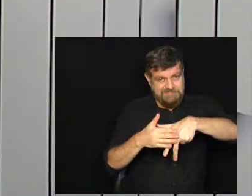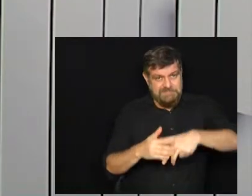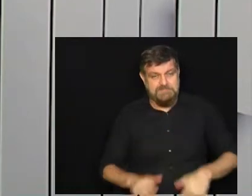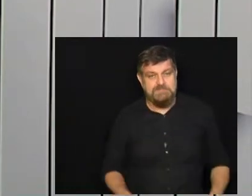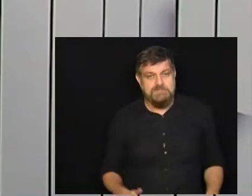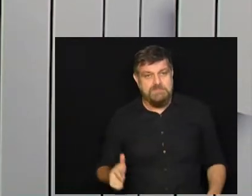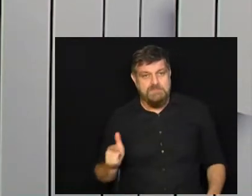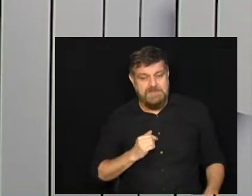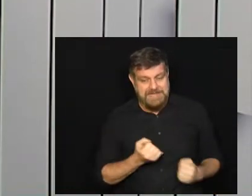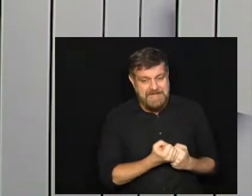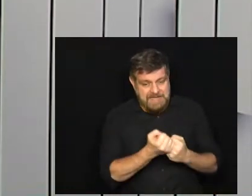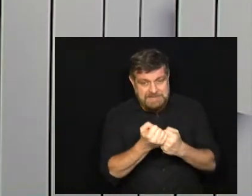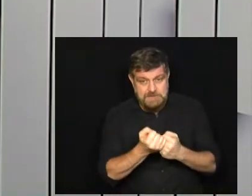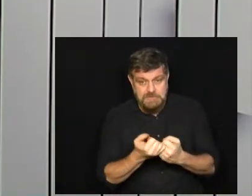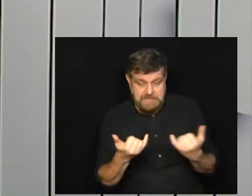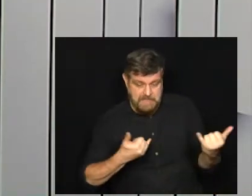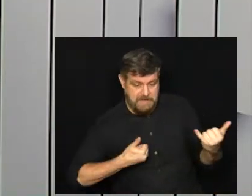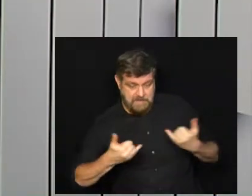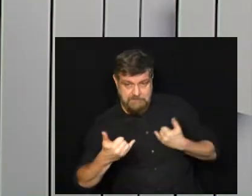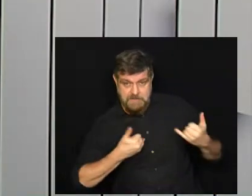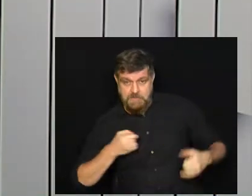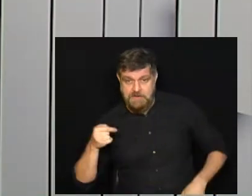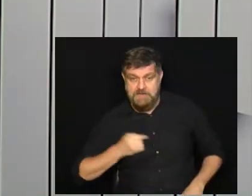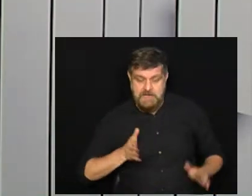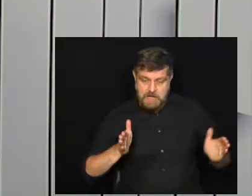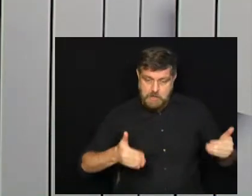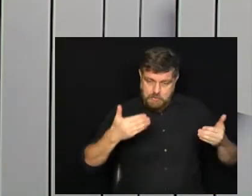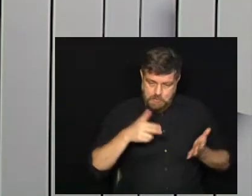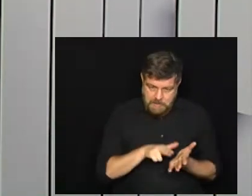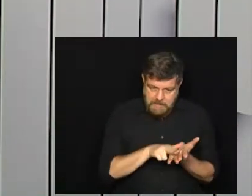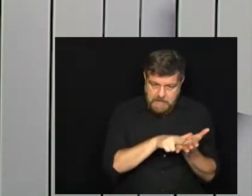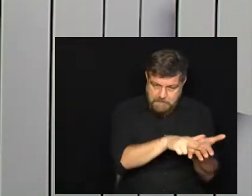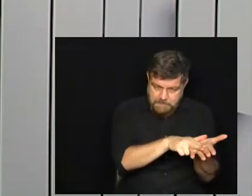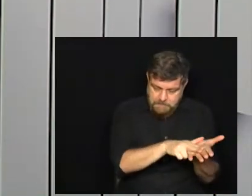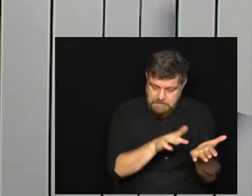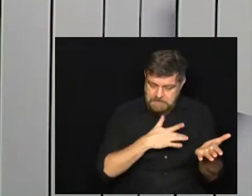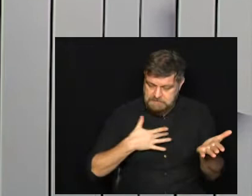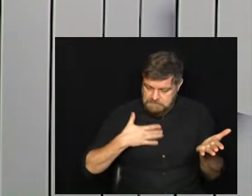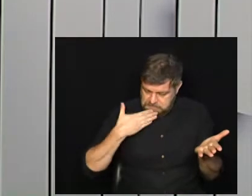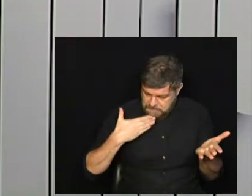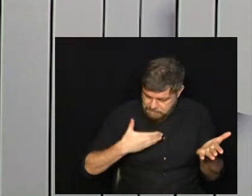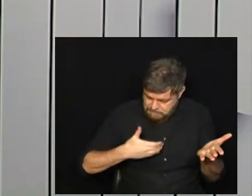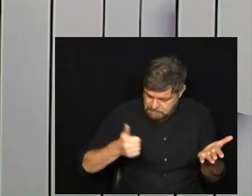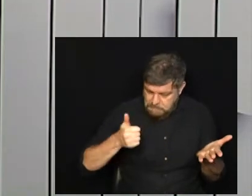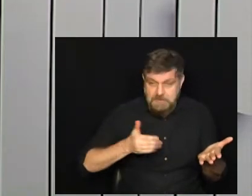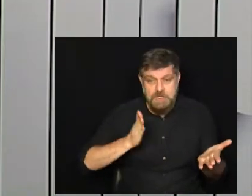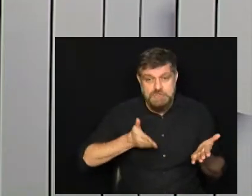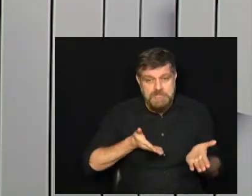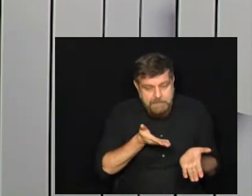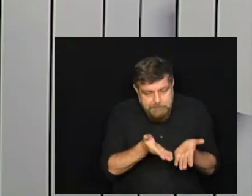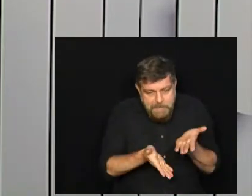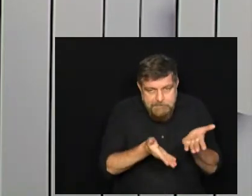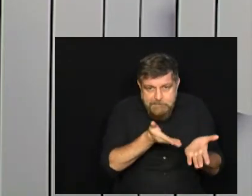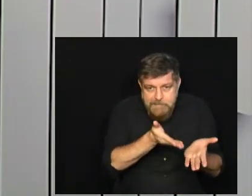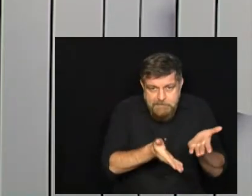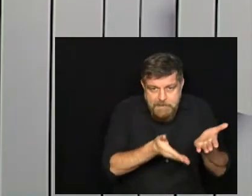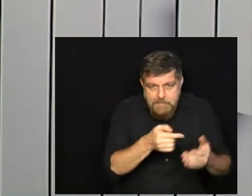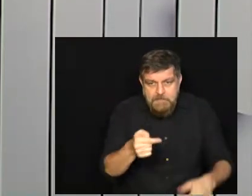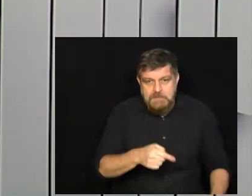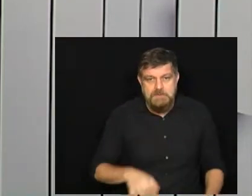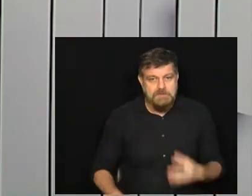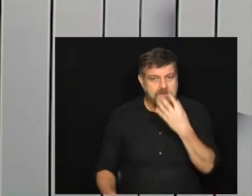do parlamentar informou que ele está no quarto, estável e já iniciou o tratamento. O vereador está